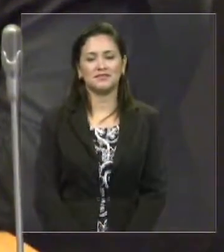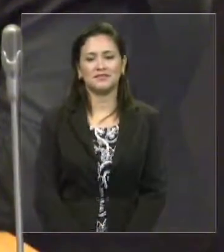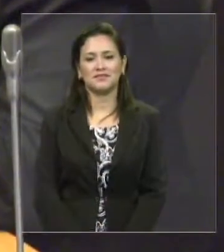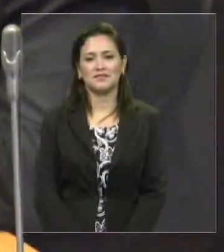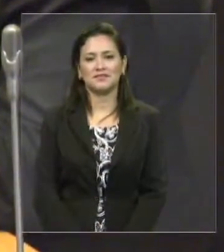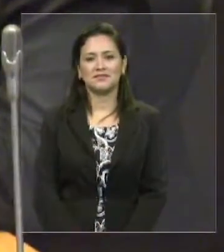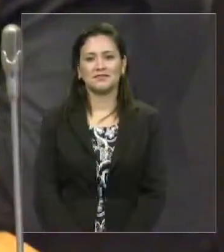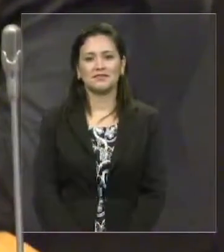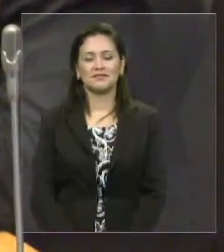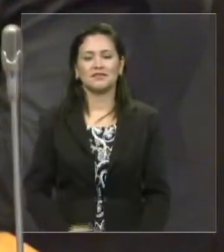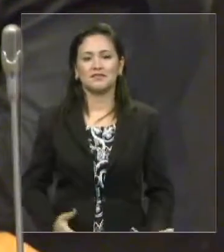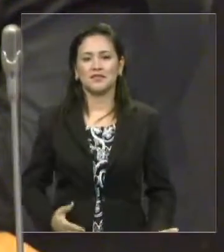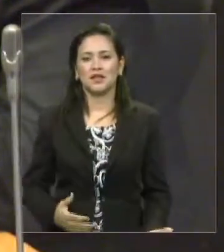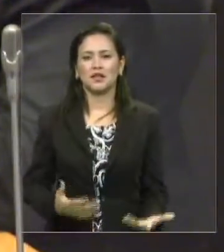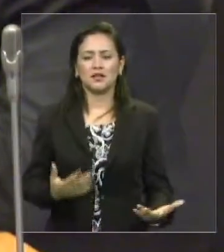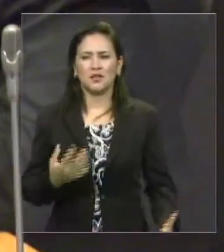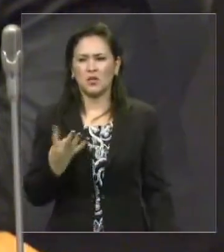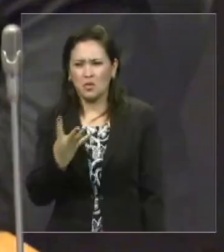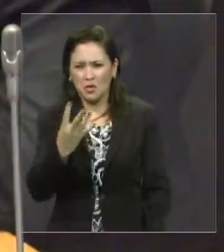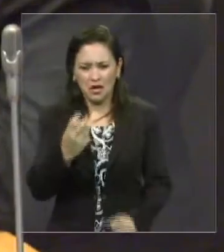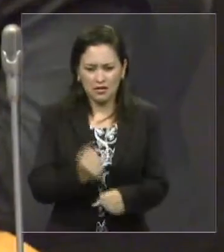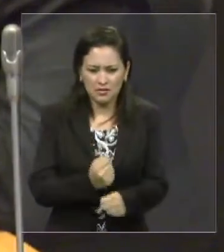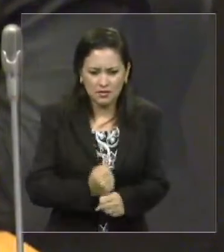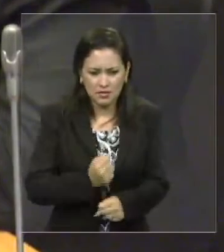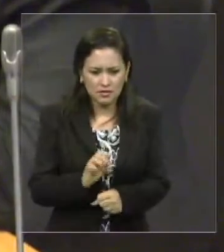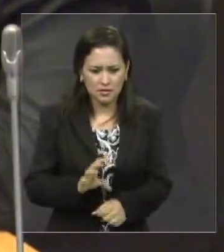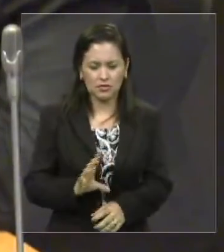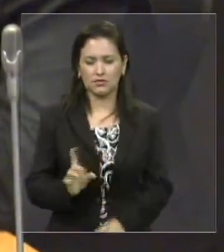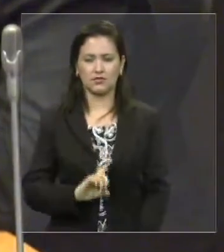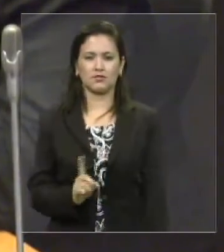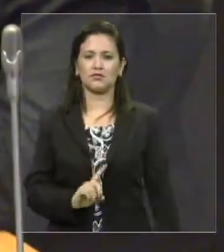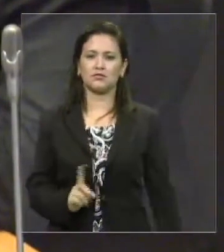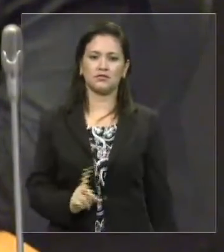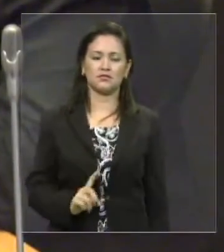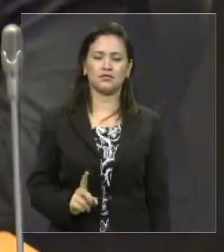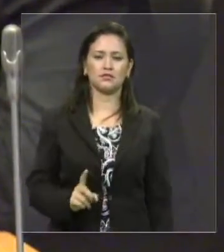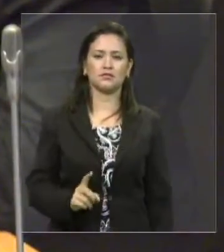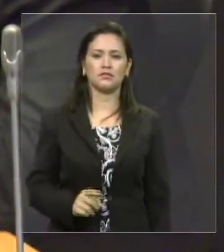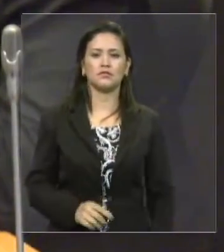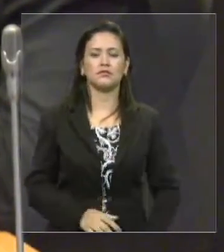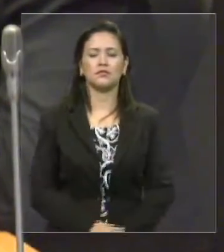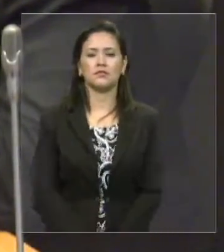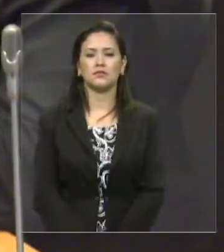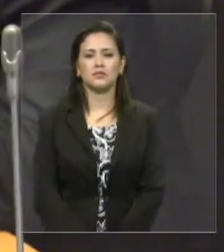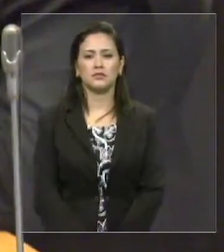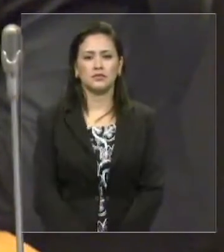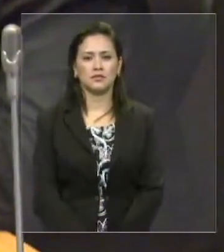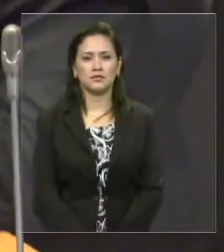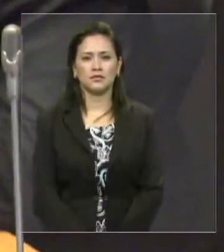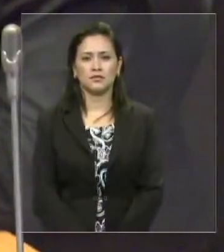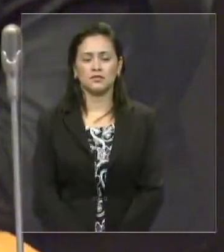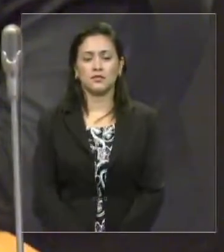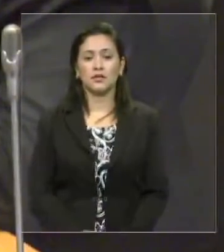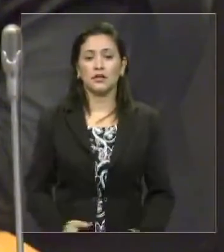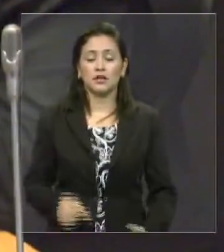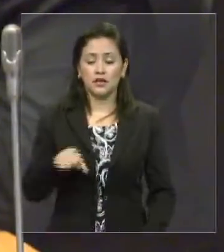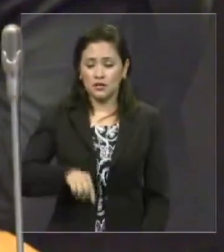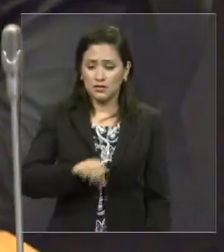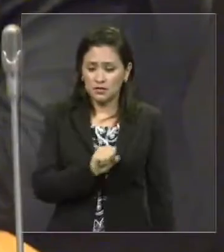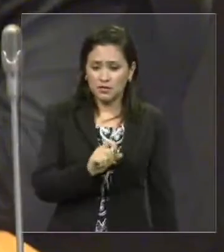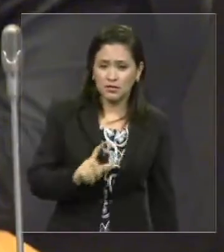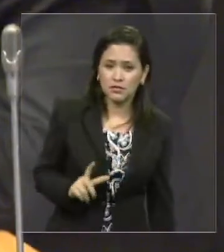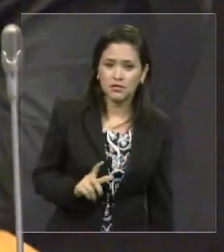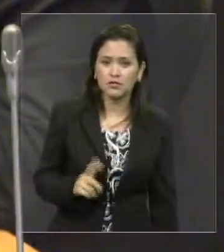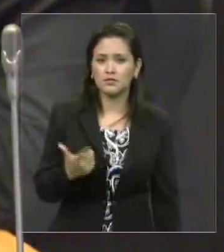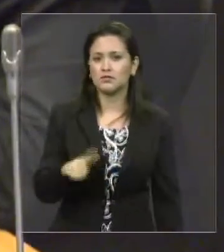4 anos, até porque São Luís é uma das poucas capitais, acredito que é uma das poucas capitais do nosso país, que não tem um veículo